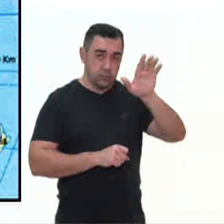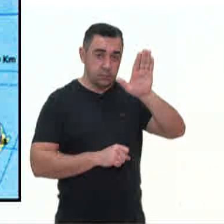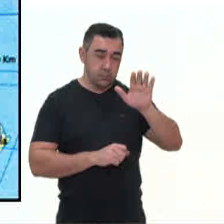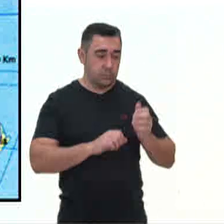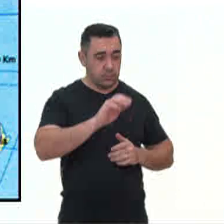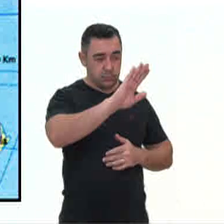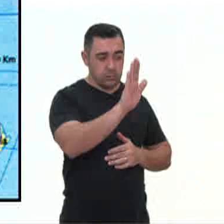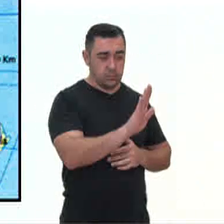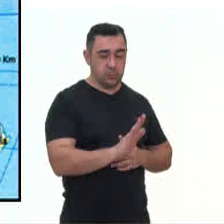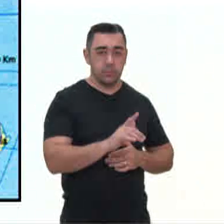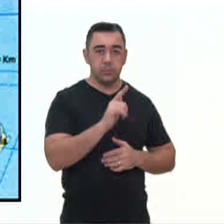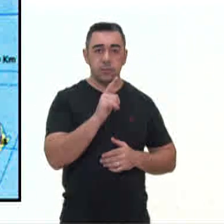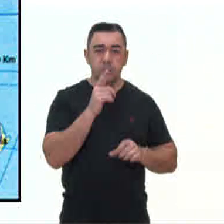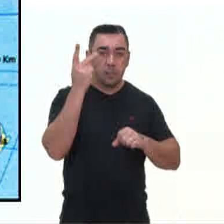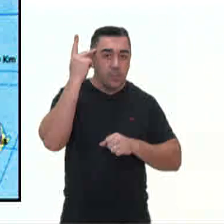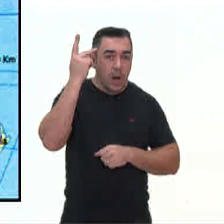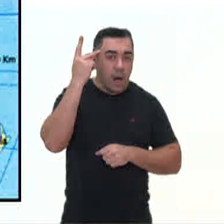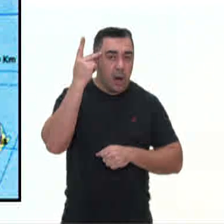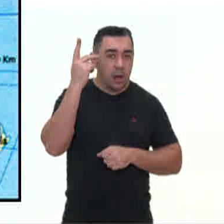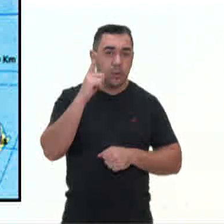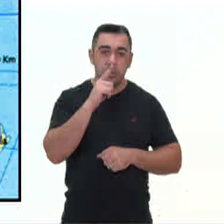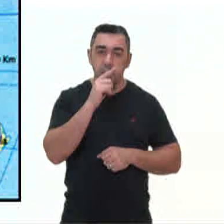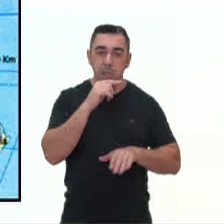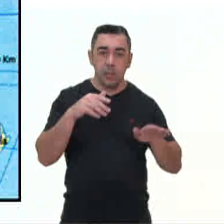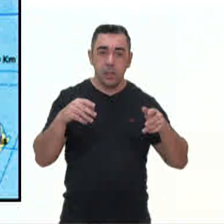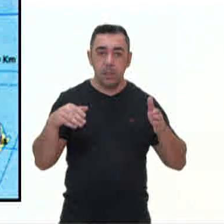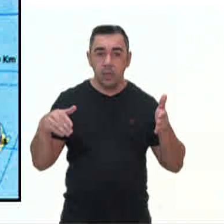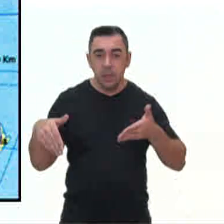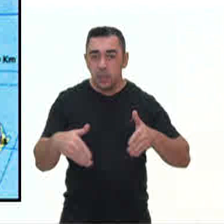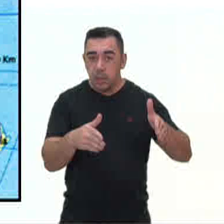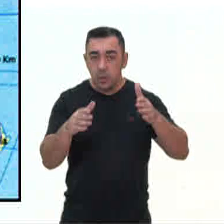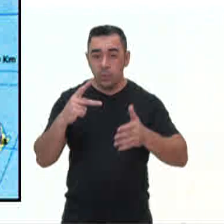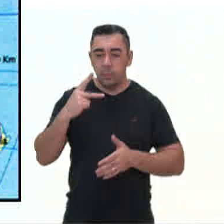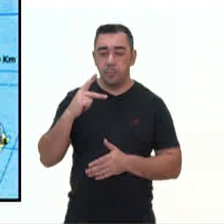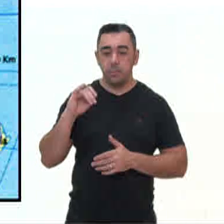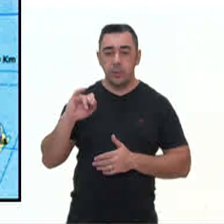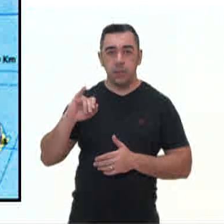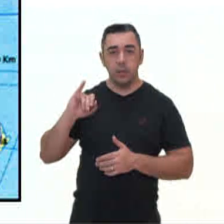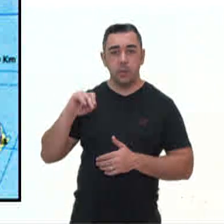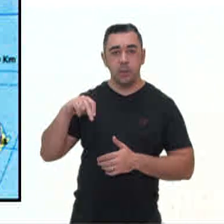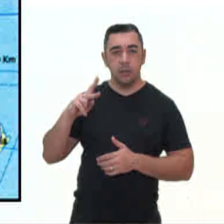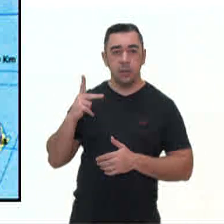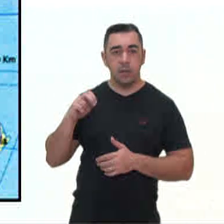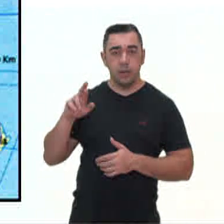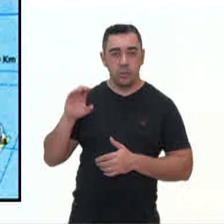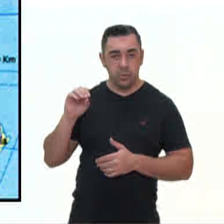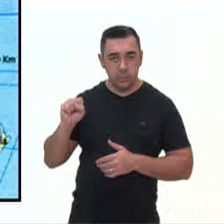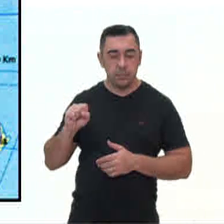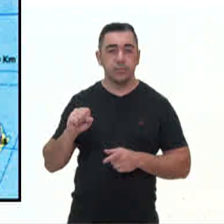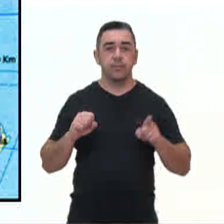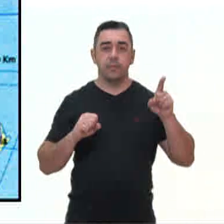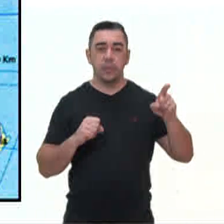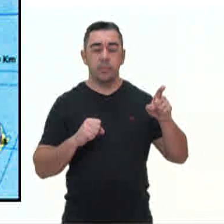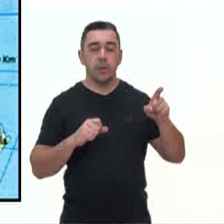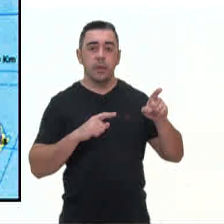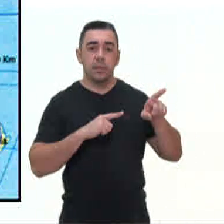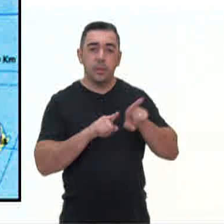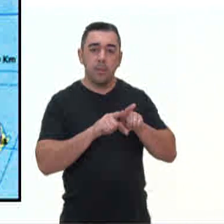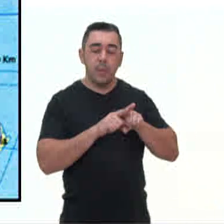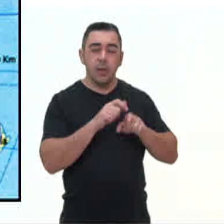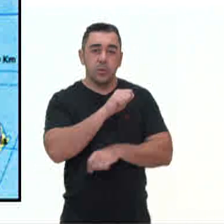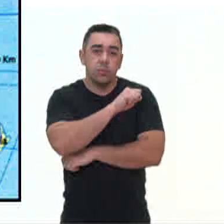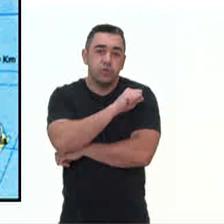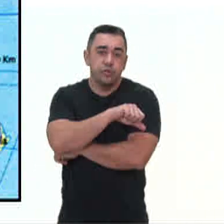do Rio Pinheiros e do Rio Tietê, surge uma civilização. Nas margens da Bahia, de Guanabara, no